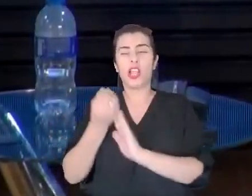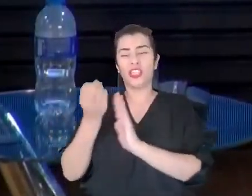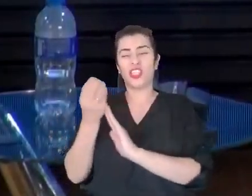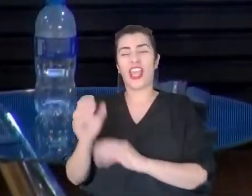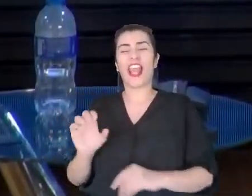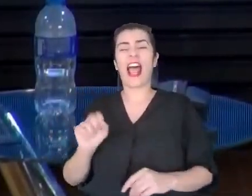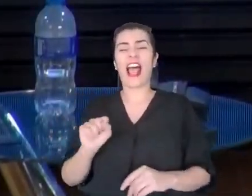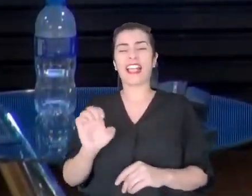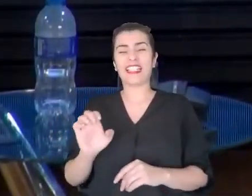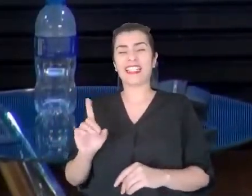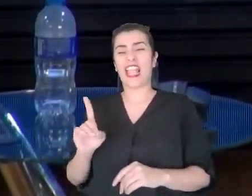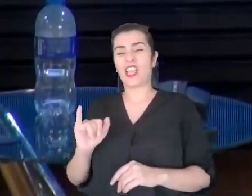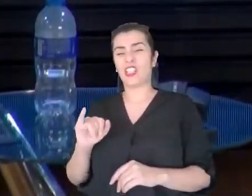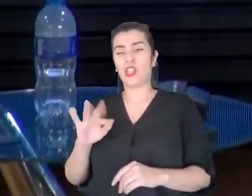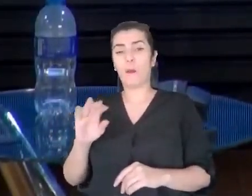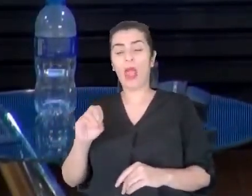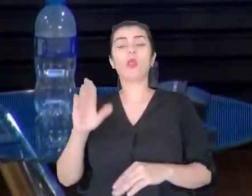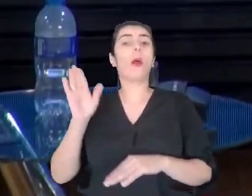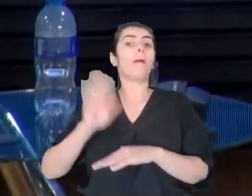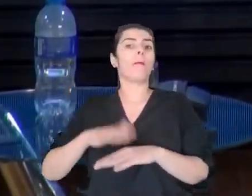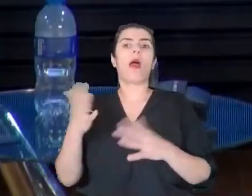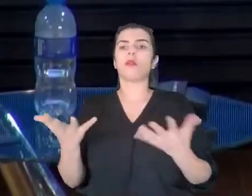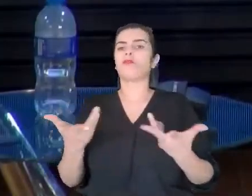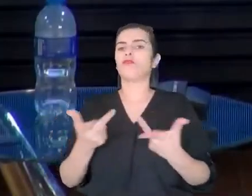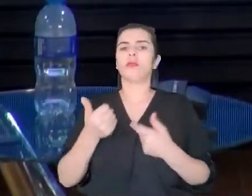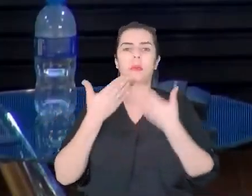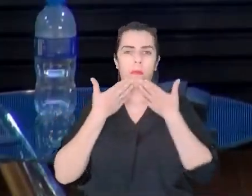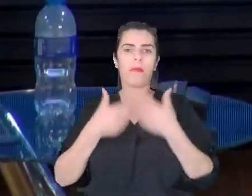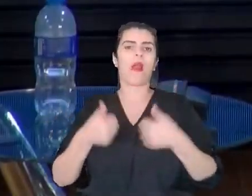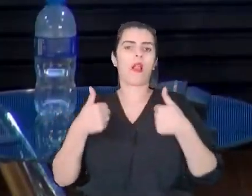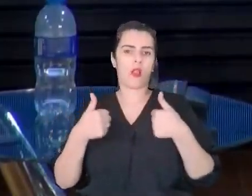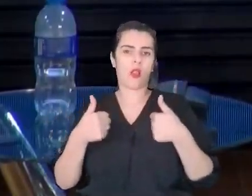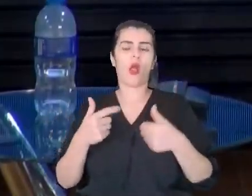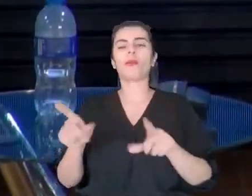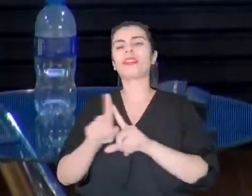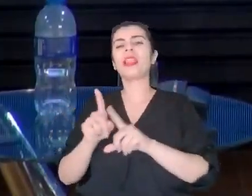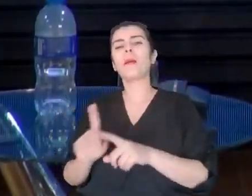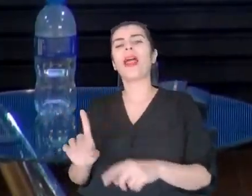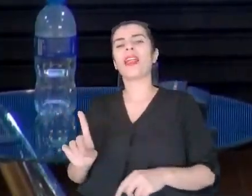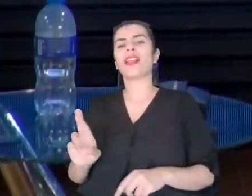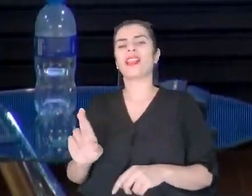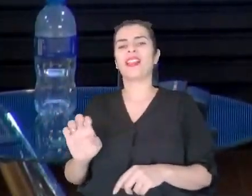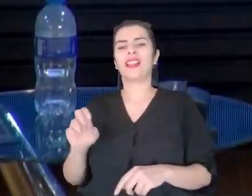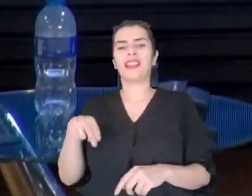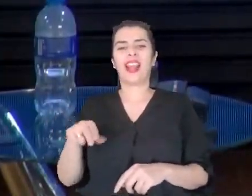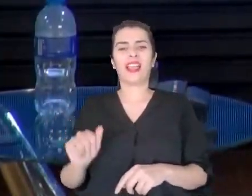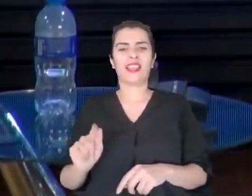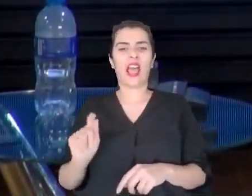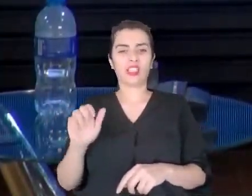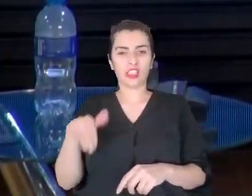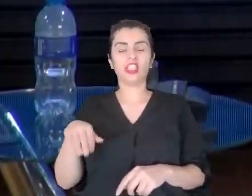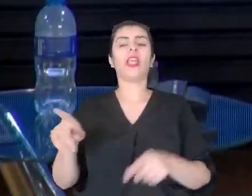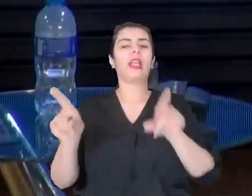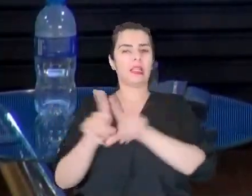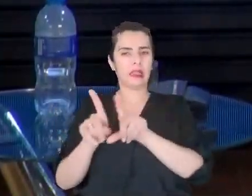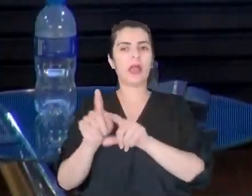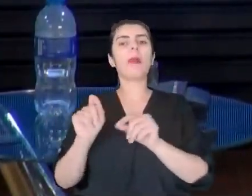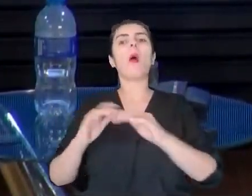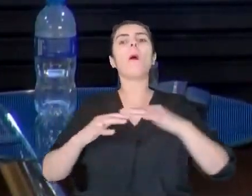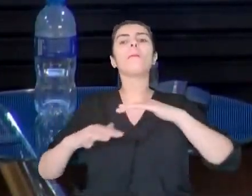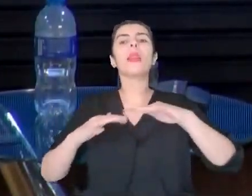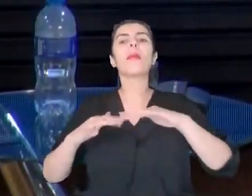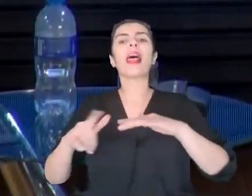torna muito mais eficiente, né? E a drenagem também, para perguntar aí da preparação plano de chuva, né? Essa